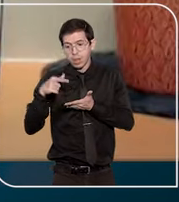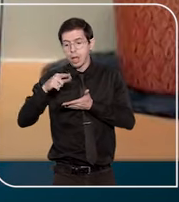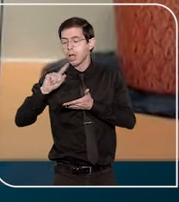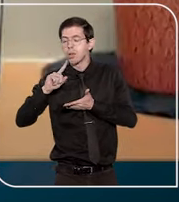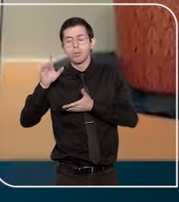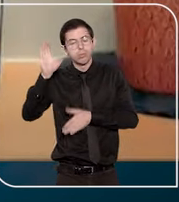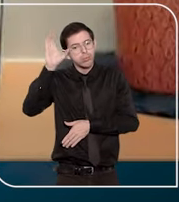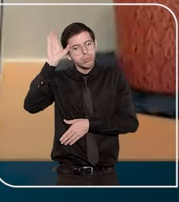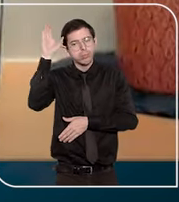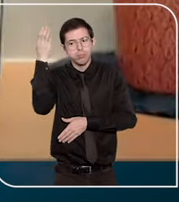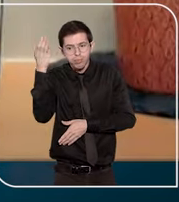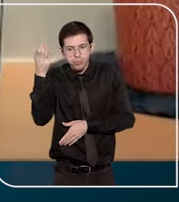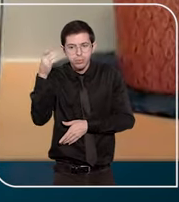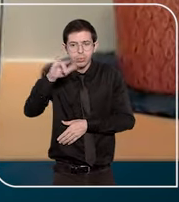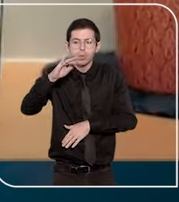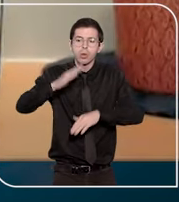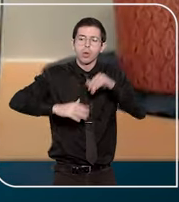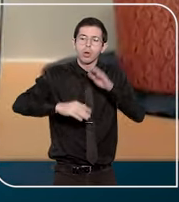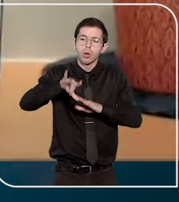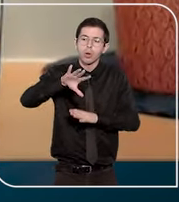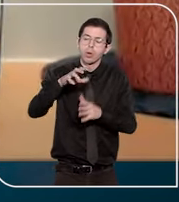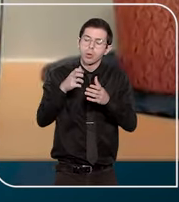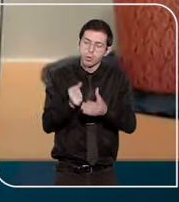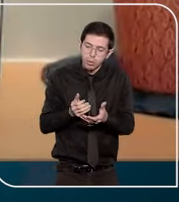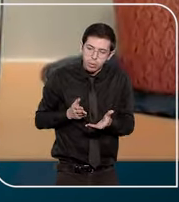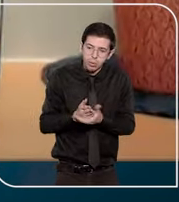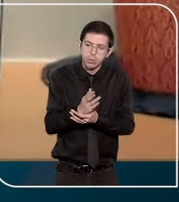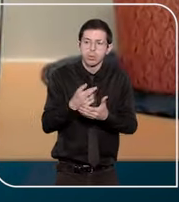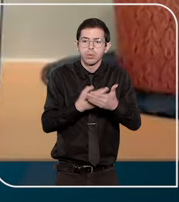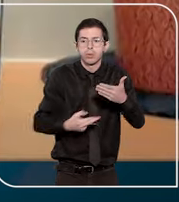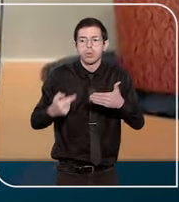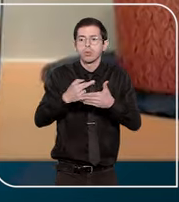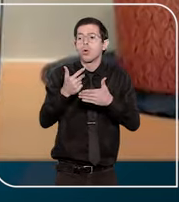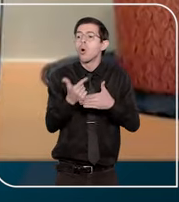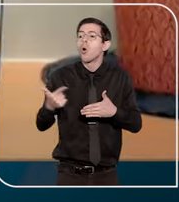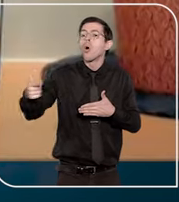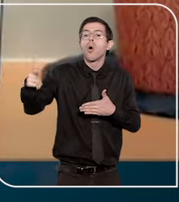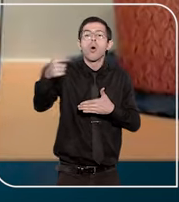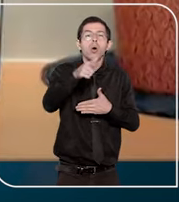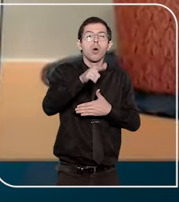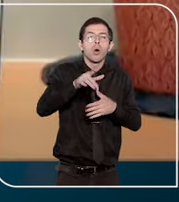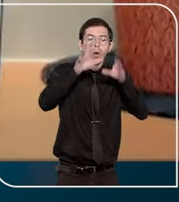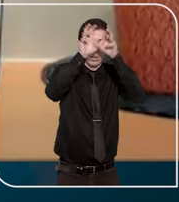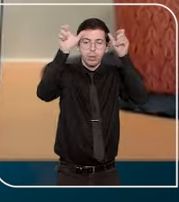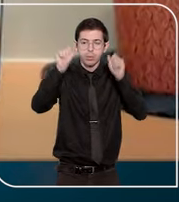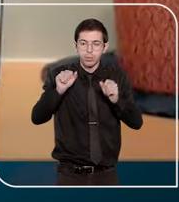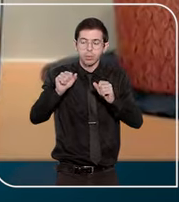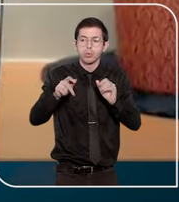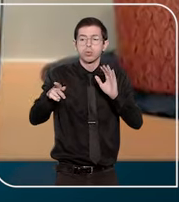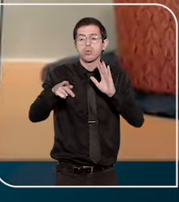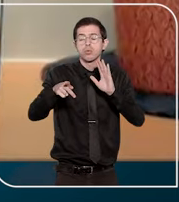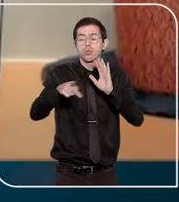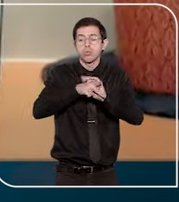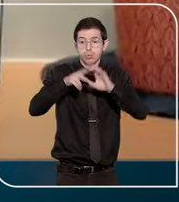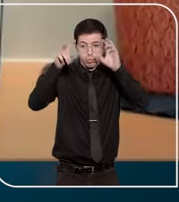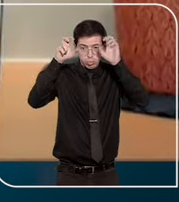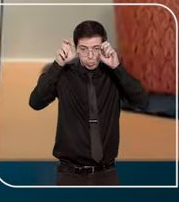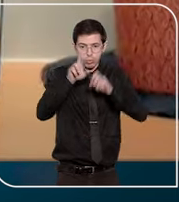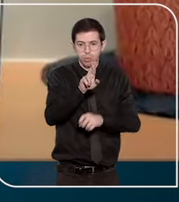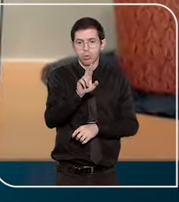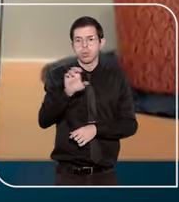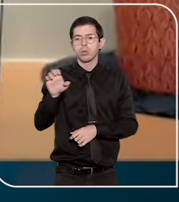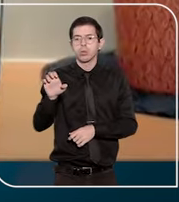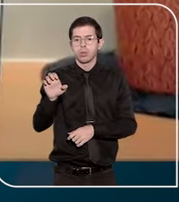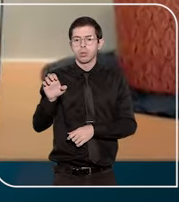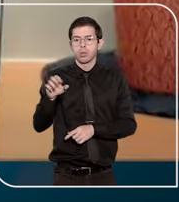julga mais pressuposto de admissibilidade de recurso de outros tribunais em sede de recurso extraordinário. Por quê?